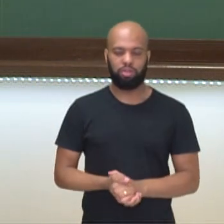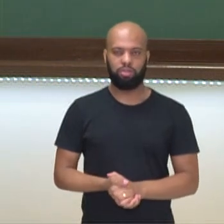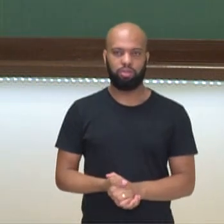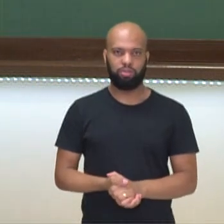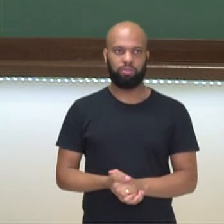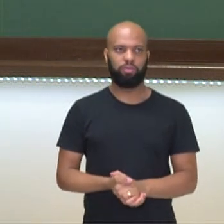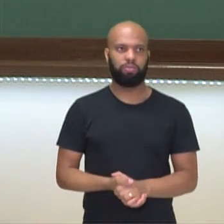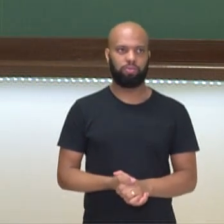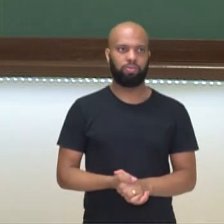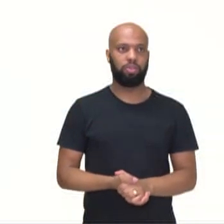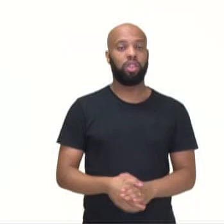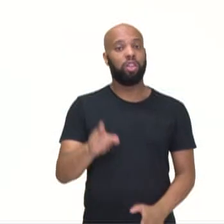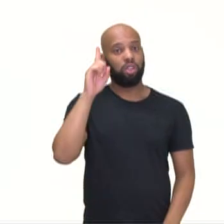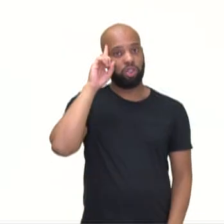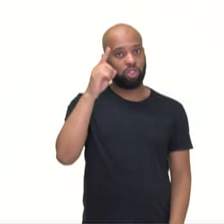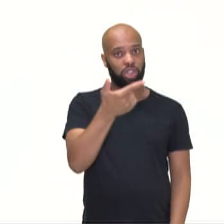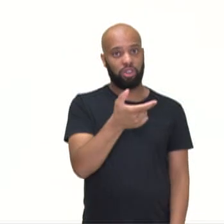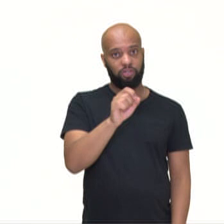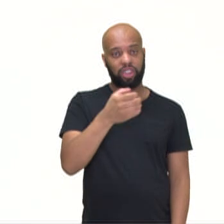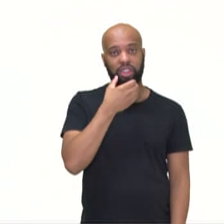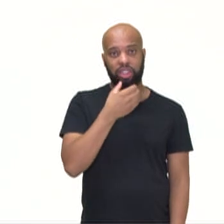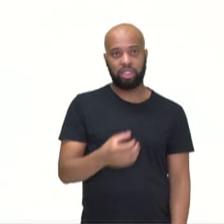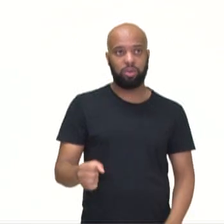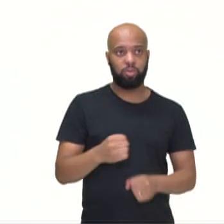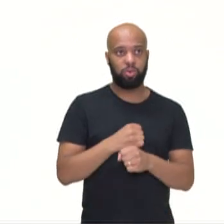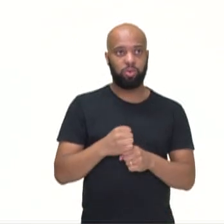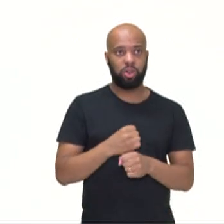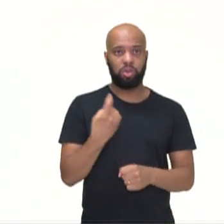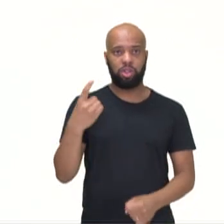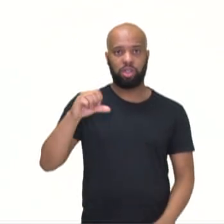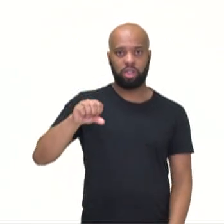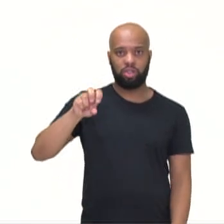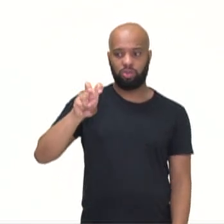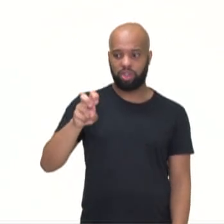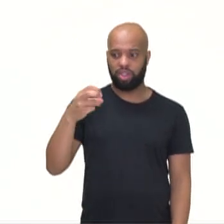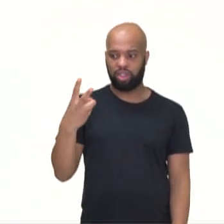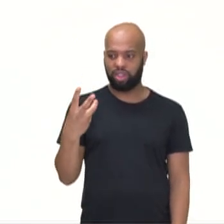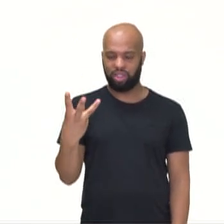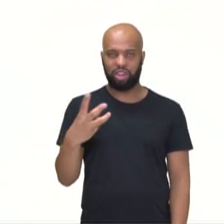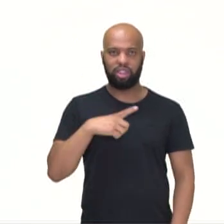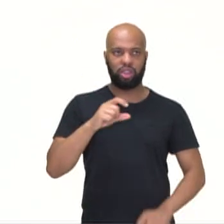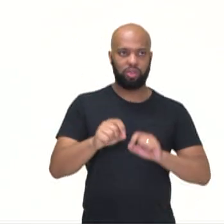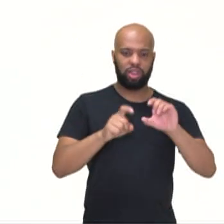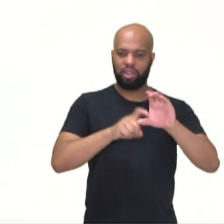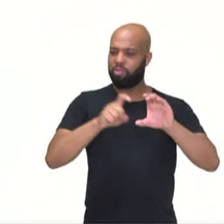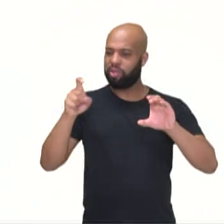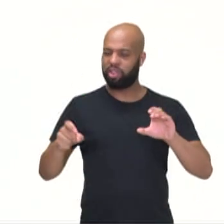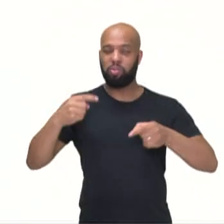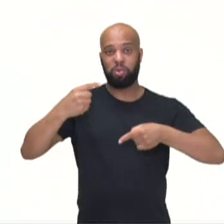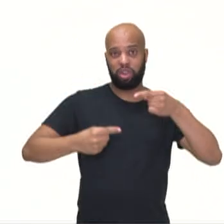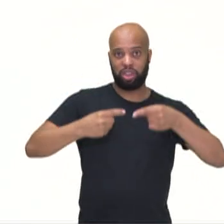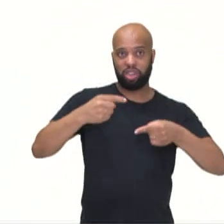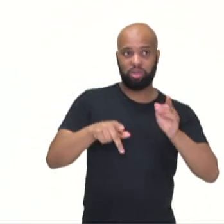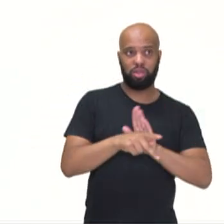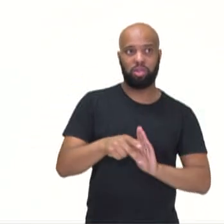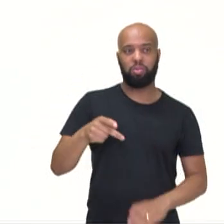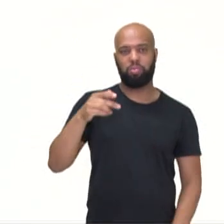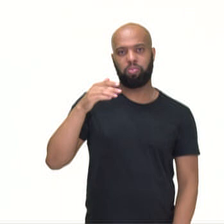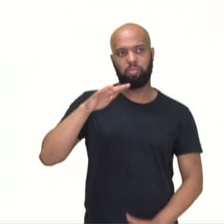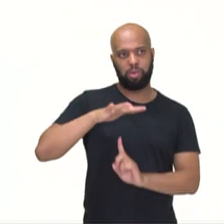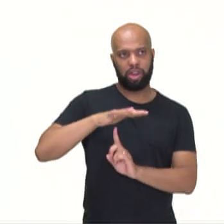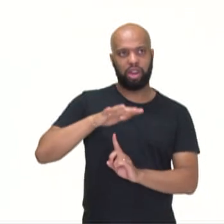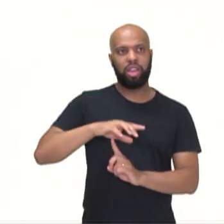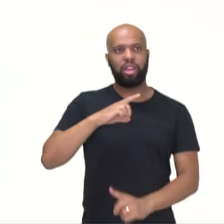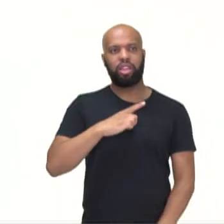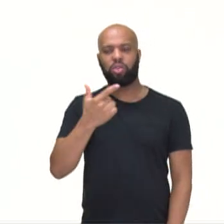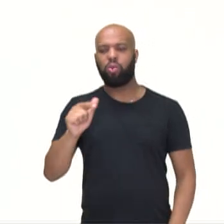ok? Então, no dia 20 de dezembro de 1953, dá-se a emancipação política do estado do Paraná. E algumas outras